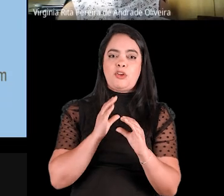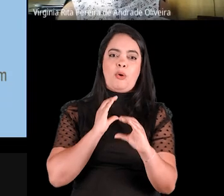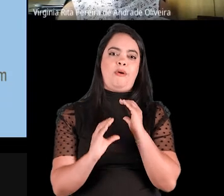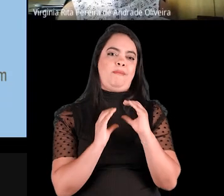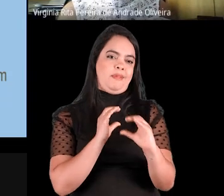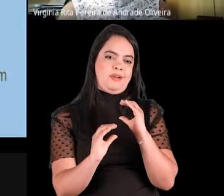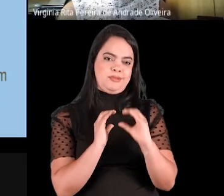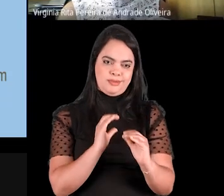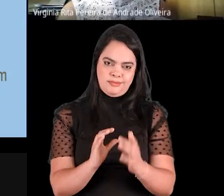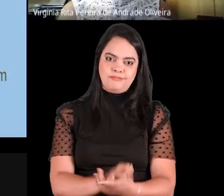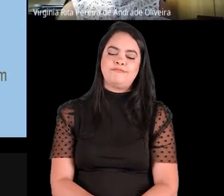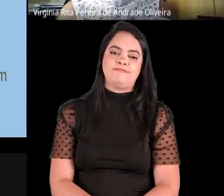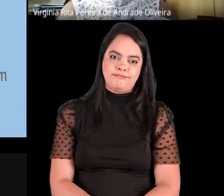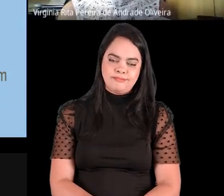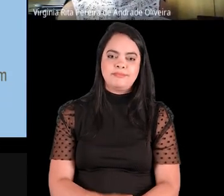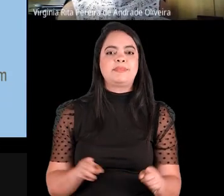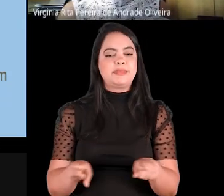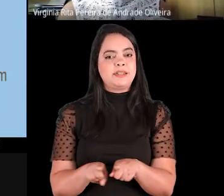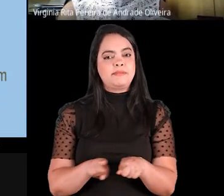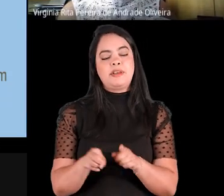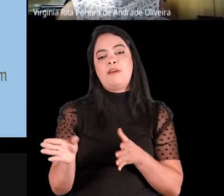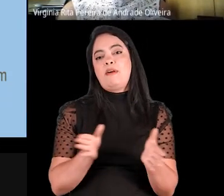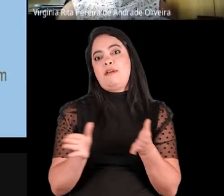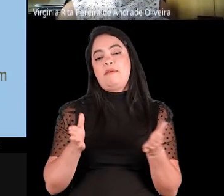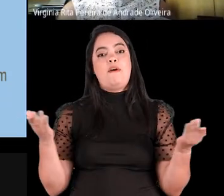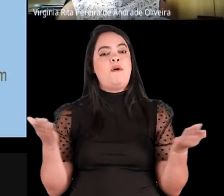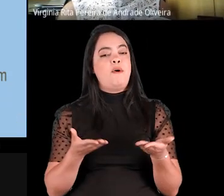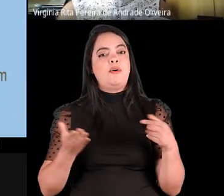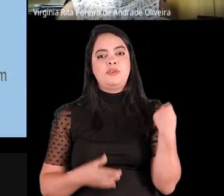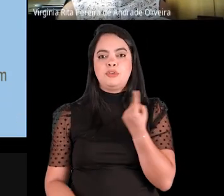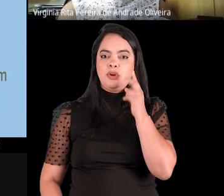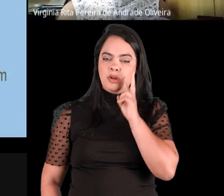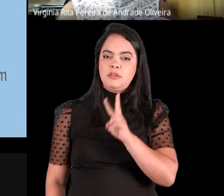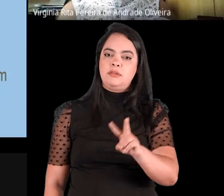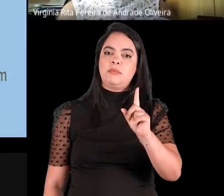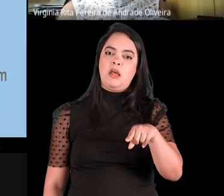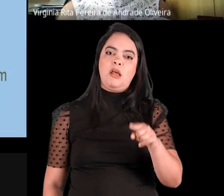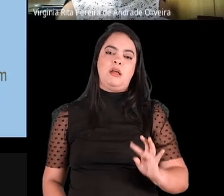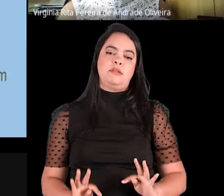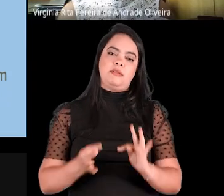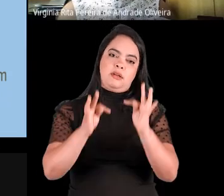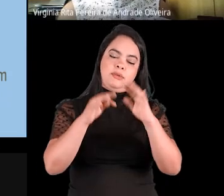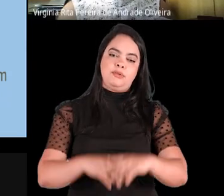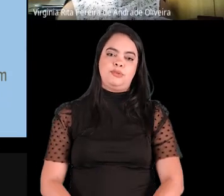comunicacional, né? E até com uma acessibilidade que hoje a gente tem visto muito, que é a questão da tecnologia.